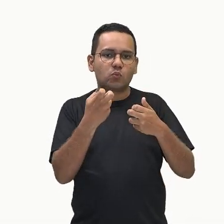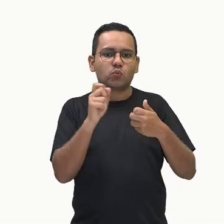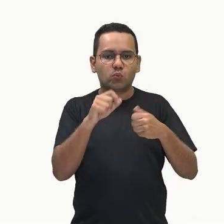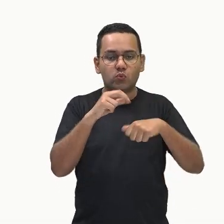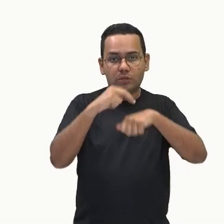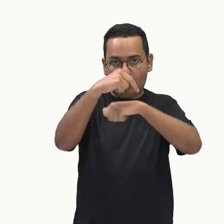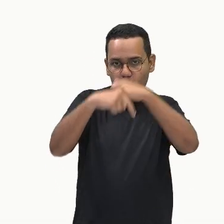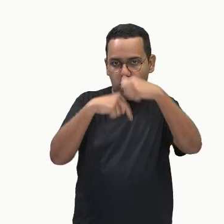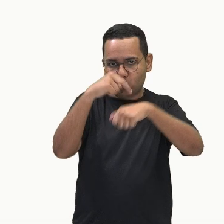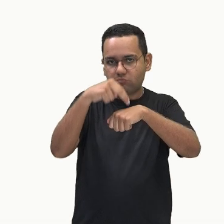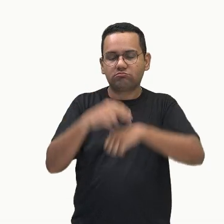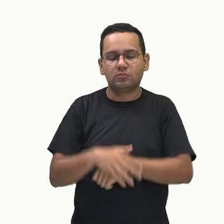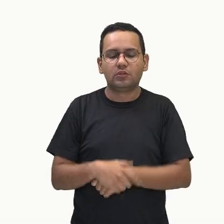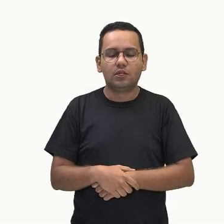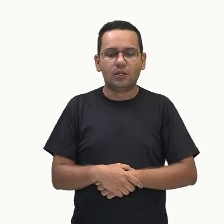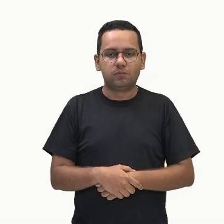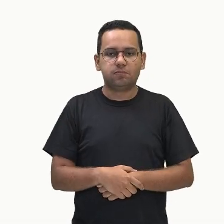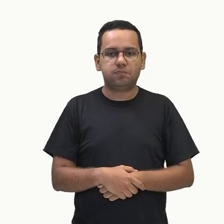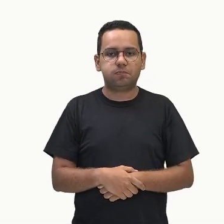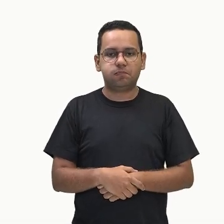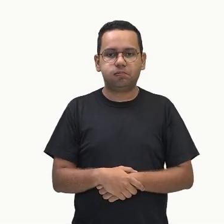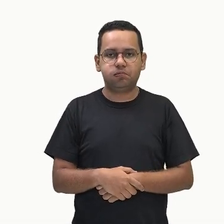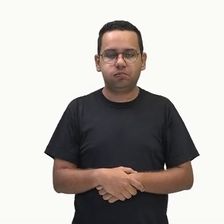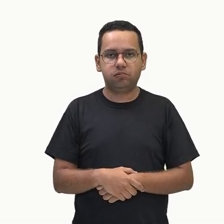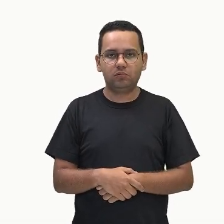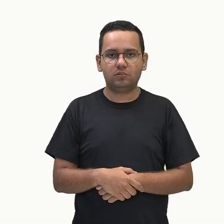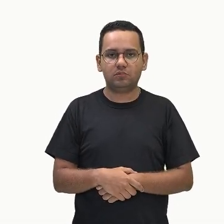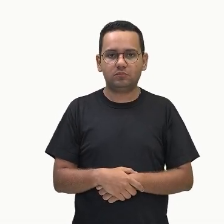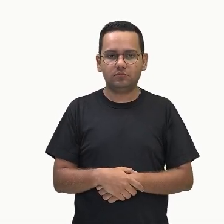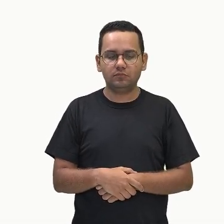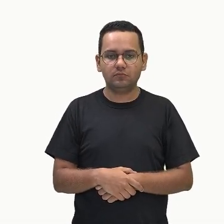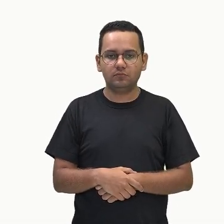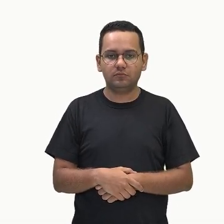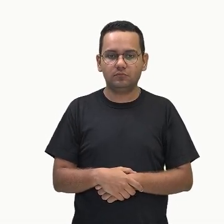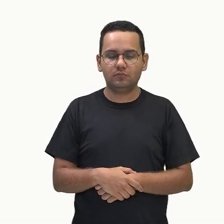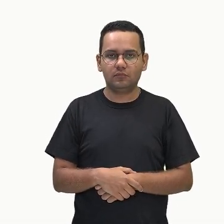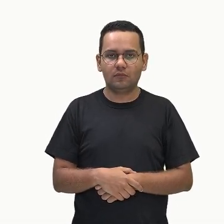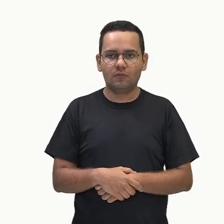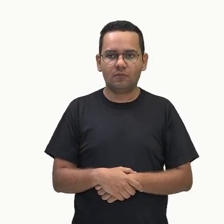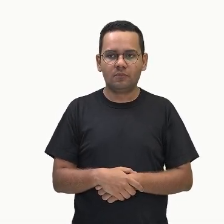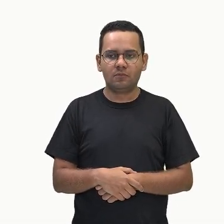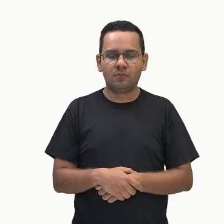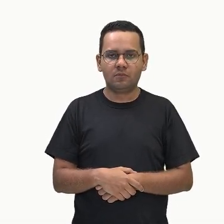o átomo, ele nem sempre será, né,